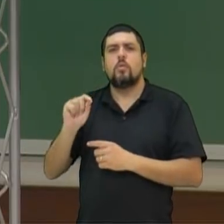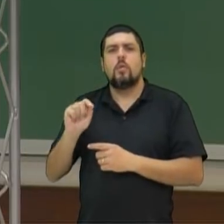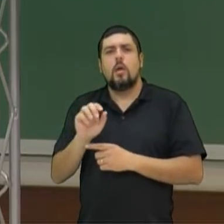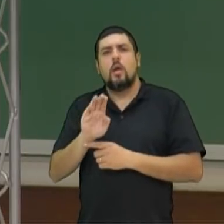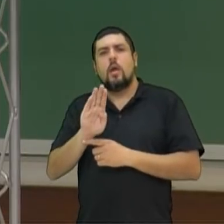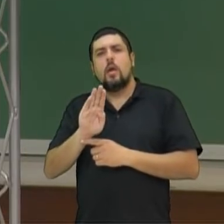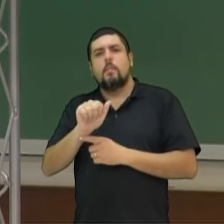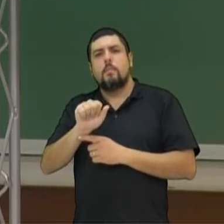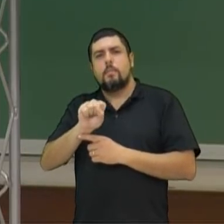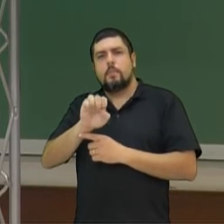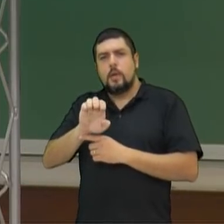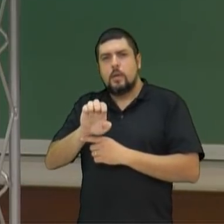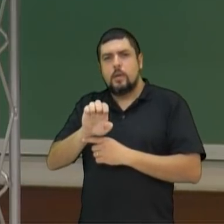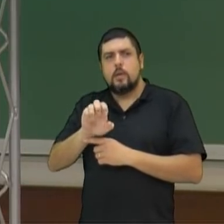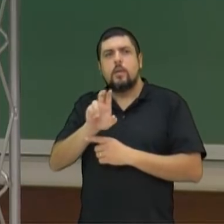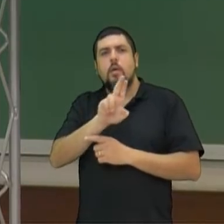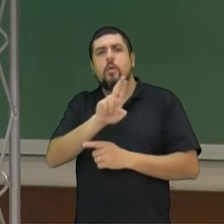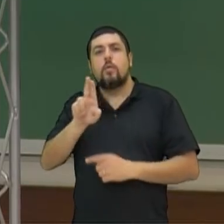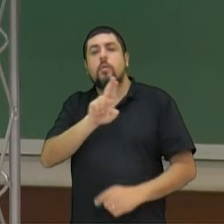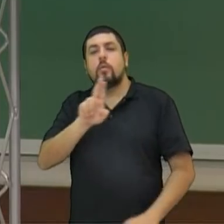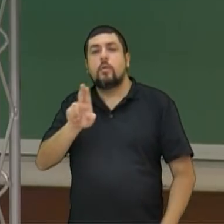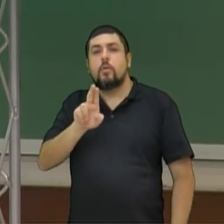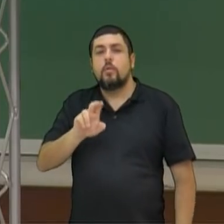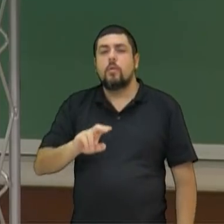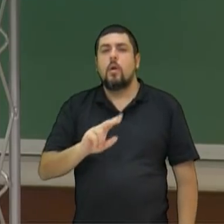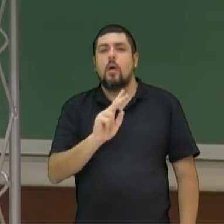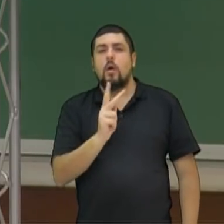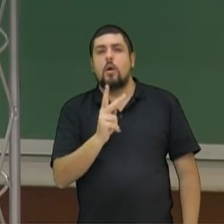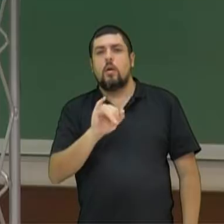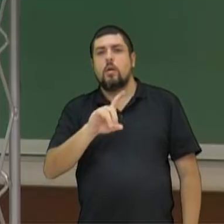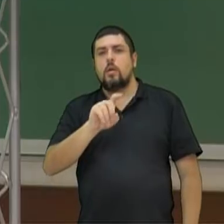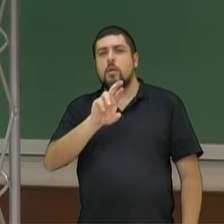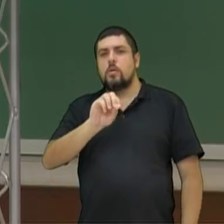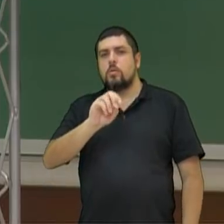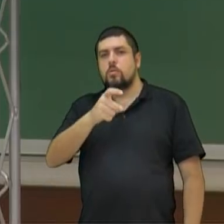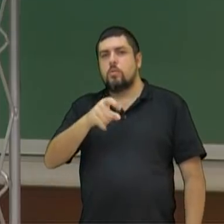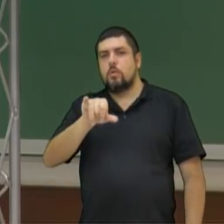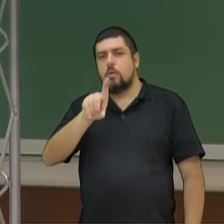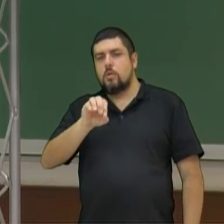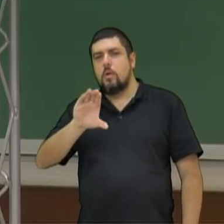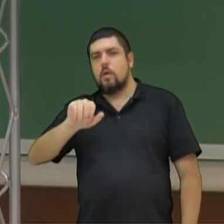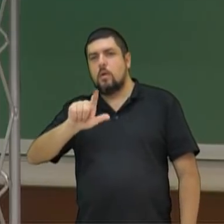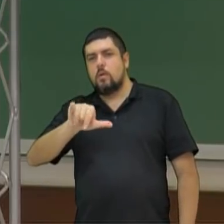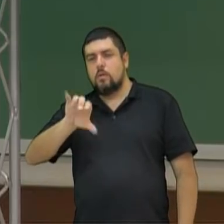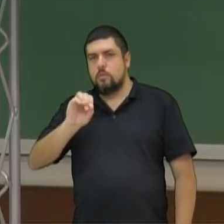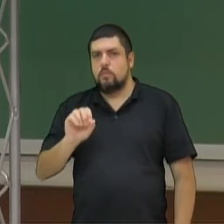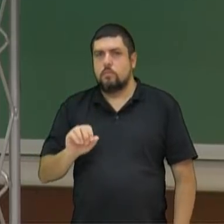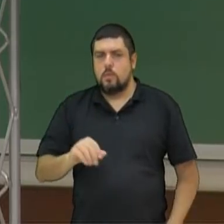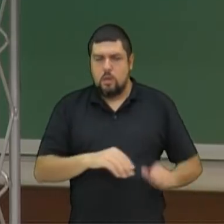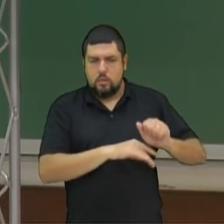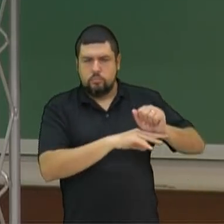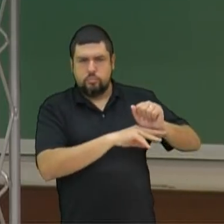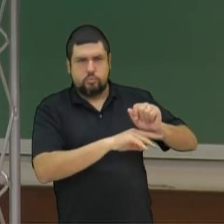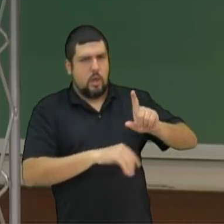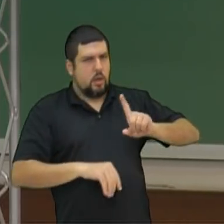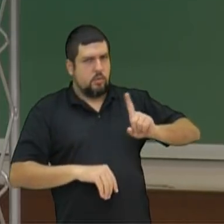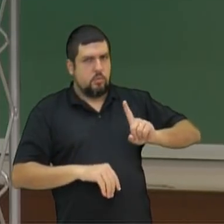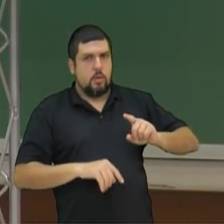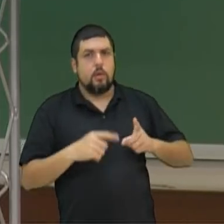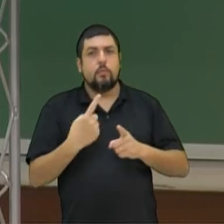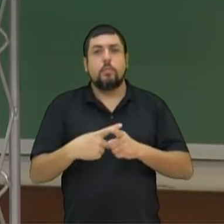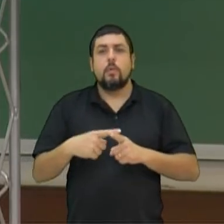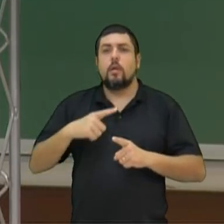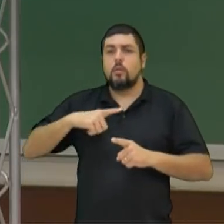base chamada hidróxido de cálcio. Como eu iria saber, professor? Simples. Não é um ácido, porque tem